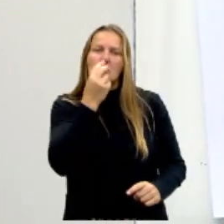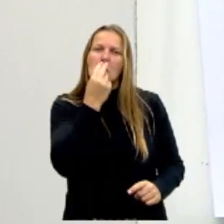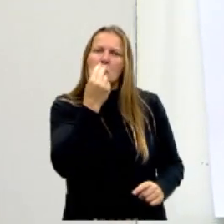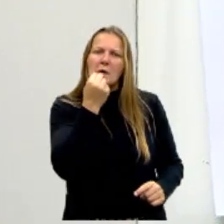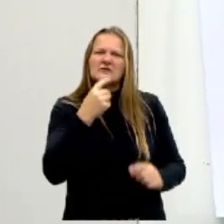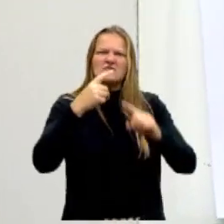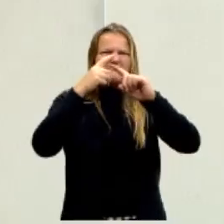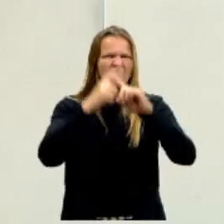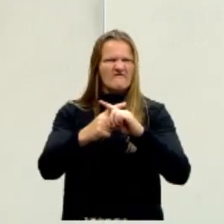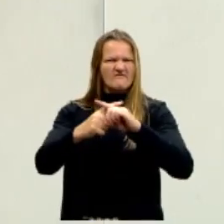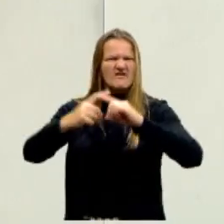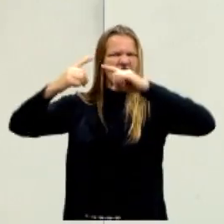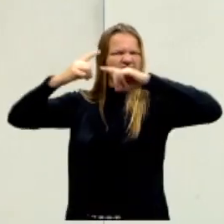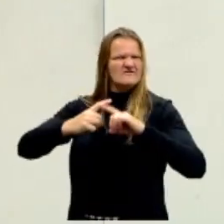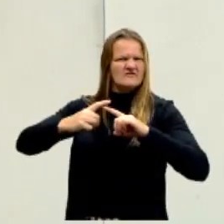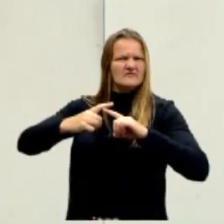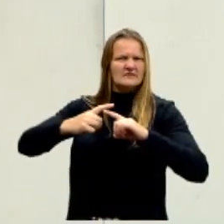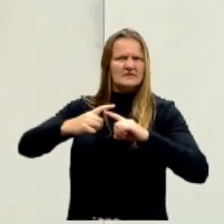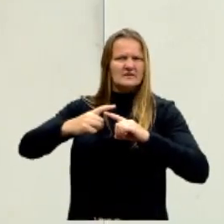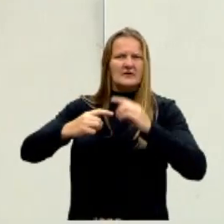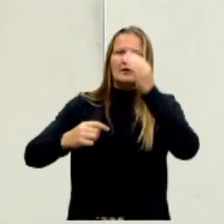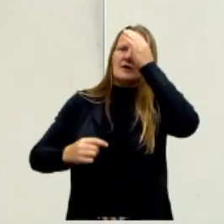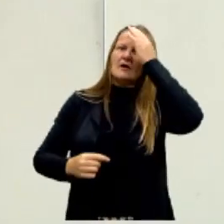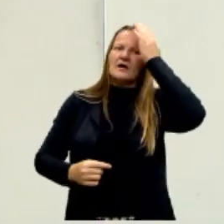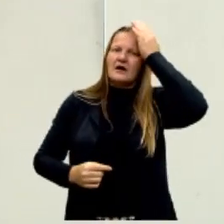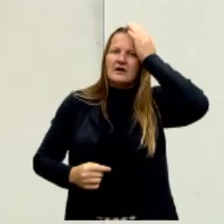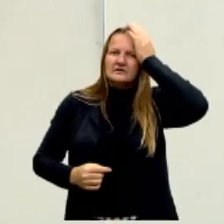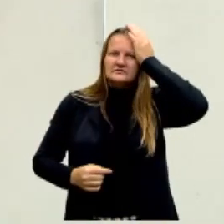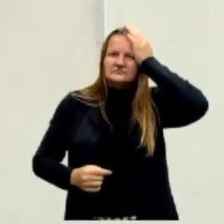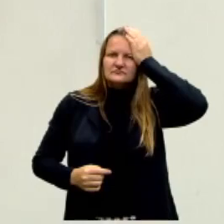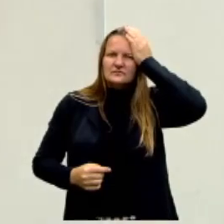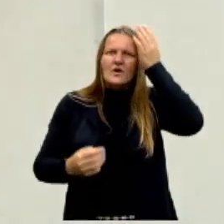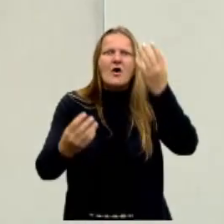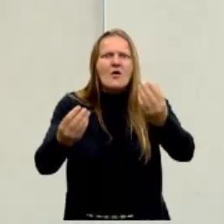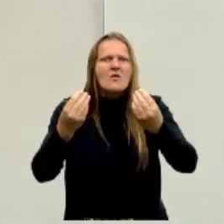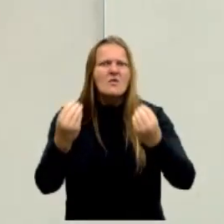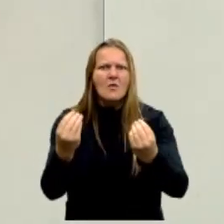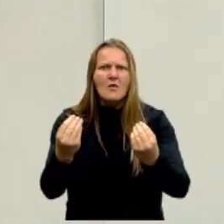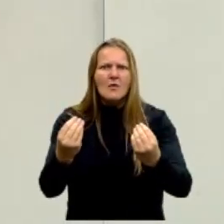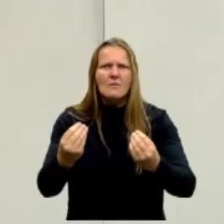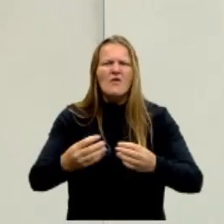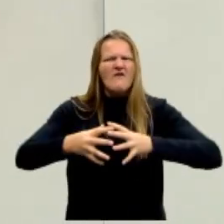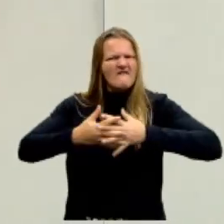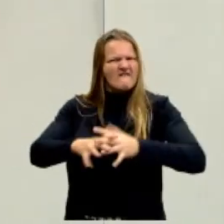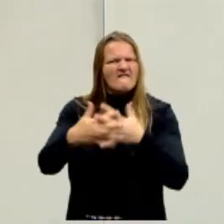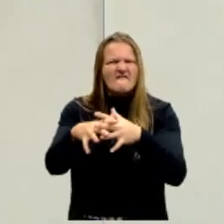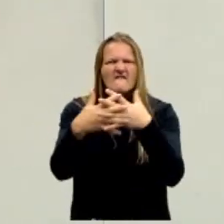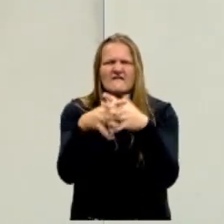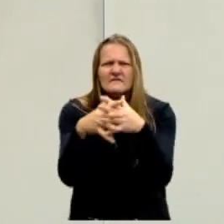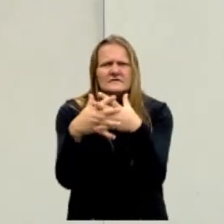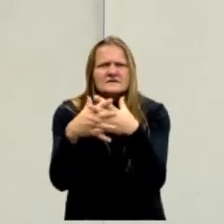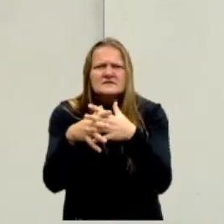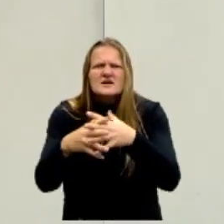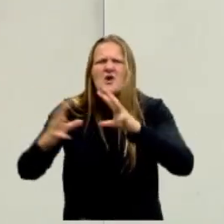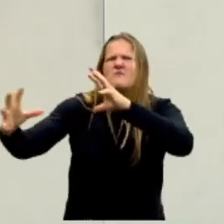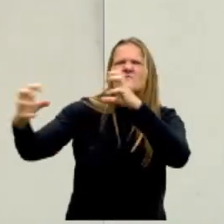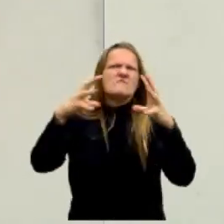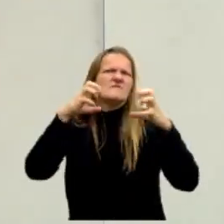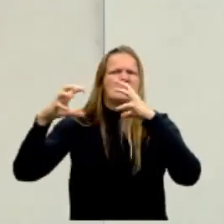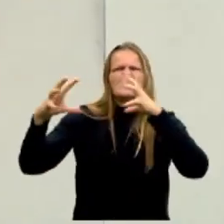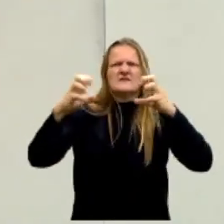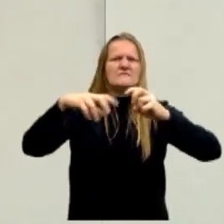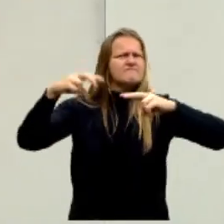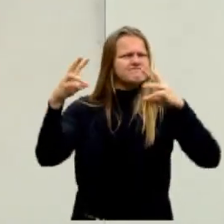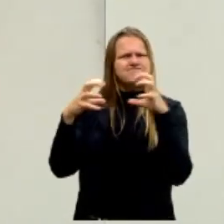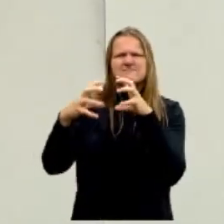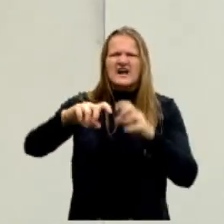eu posso com isso meu po essa treta essa confusão esta briga